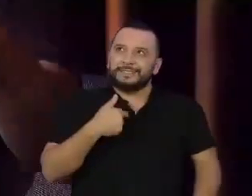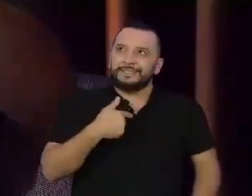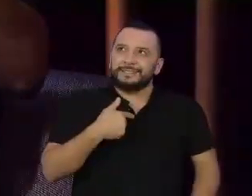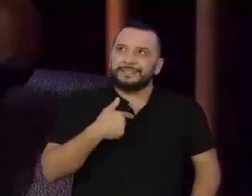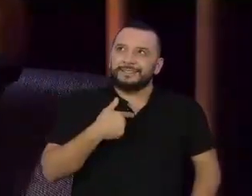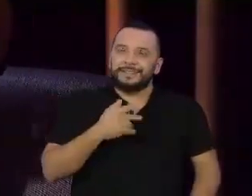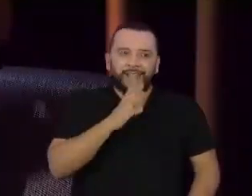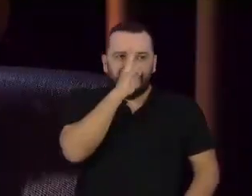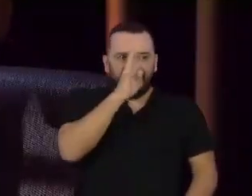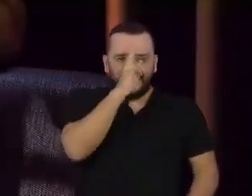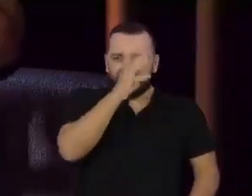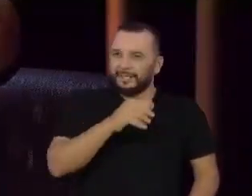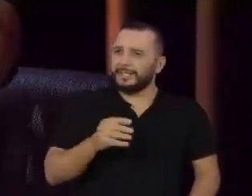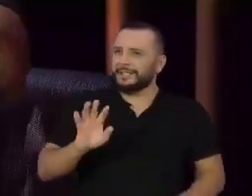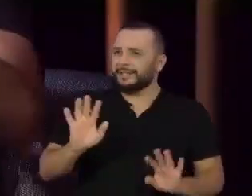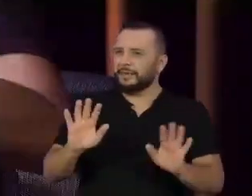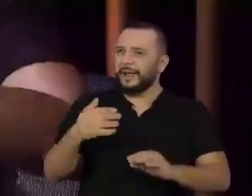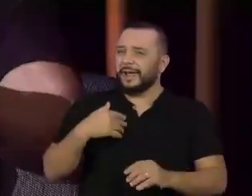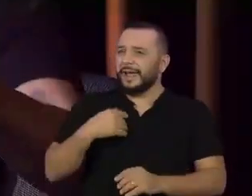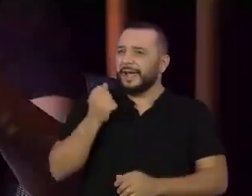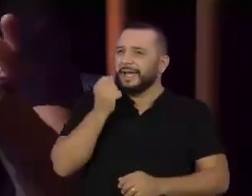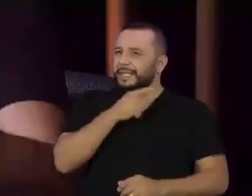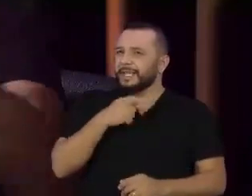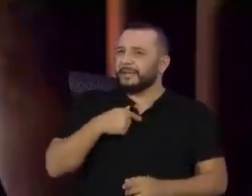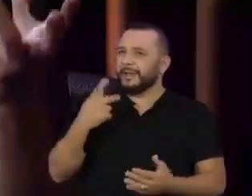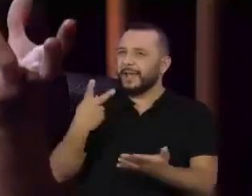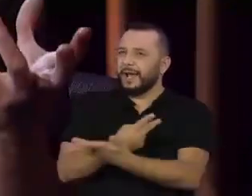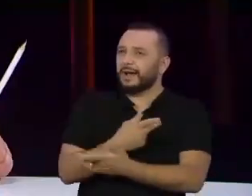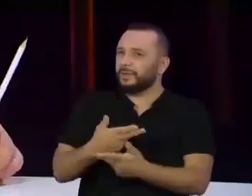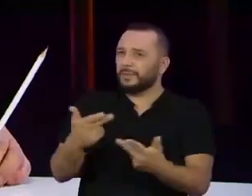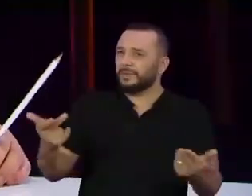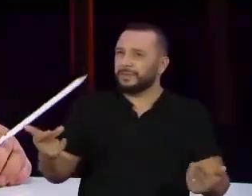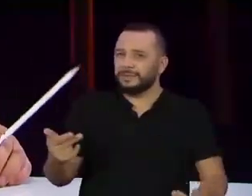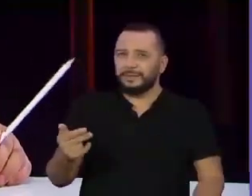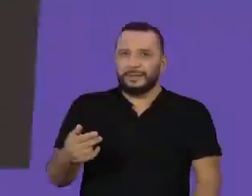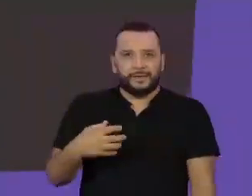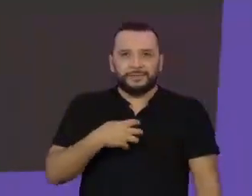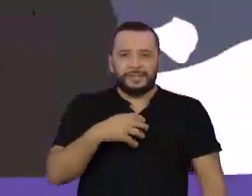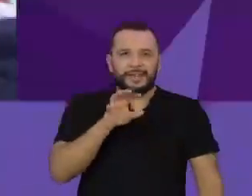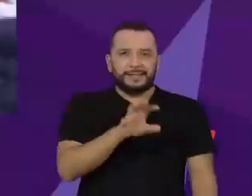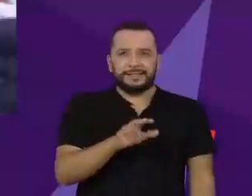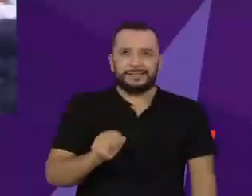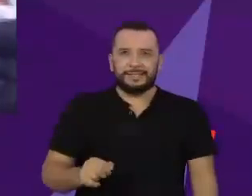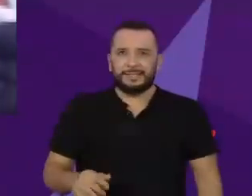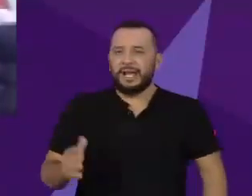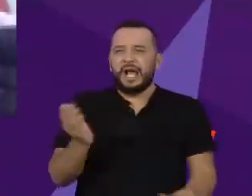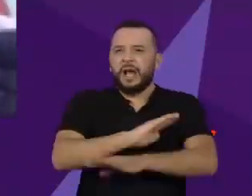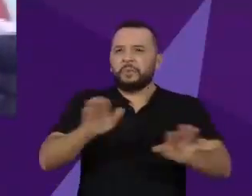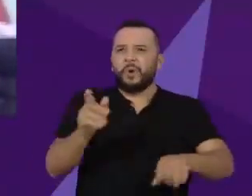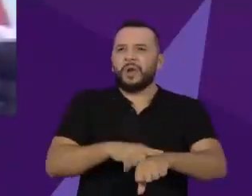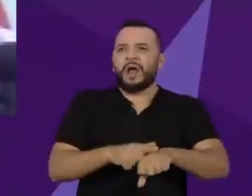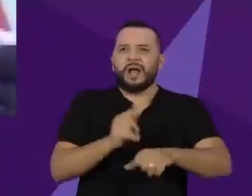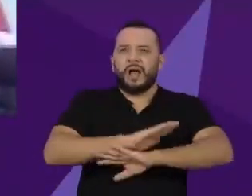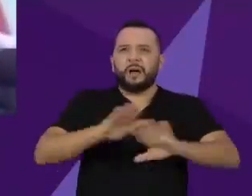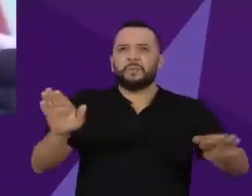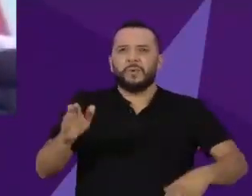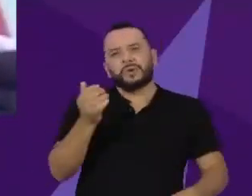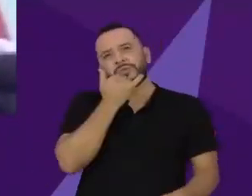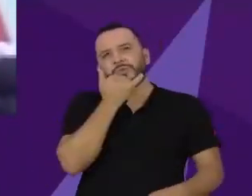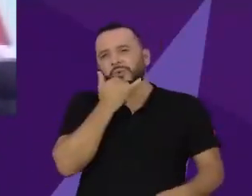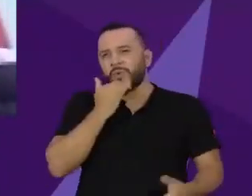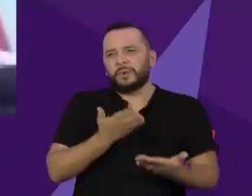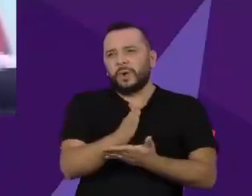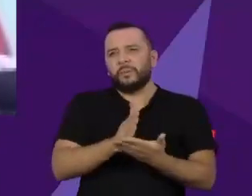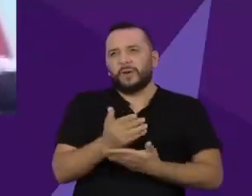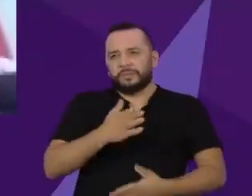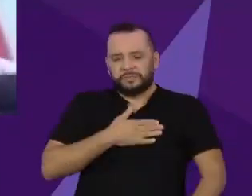rindo, ah, olha que engraçado que deu errado alguma coisa, não. Ele te entretém. A vida é assim. Acabou o horário, não tem mais jeito. Não se incomode